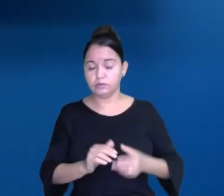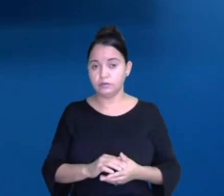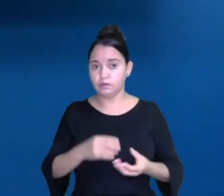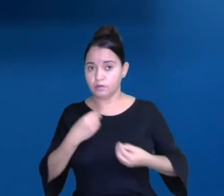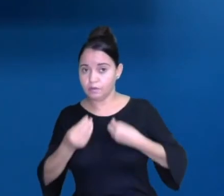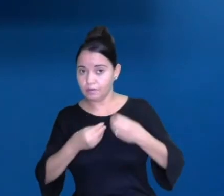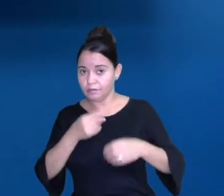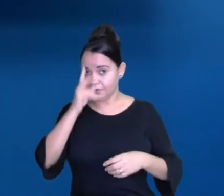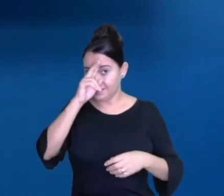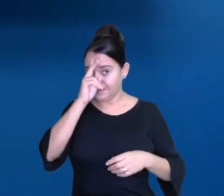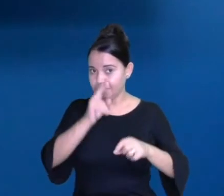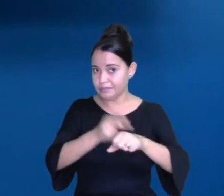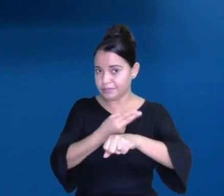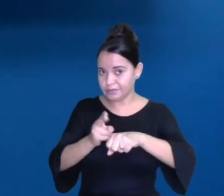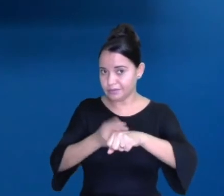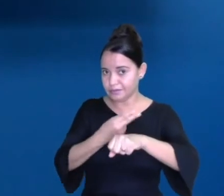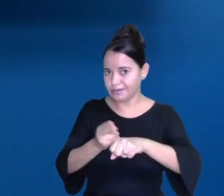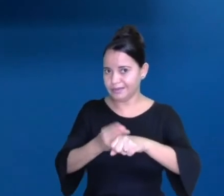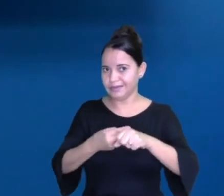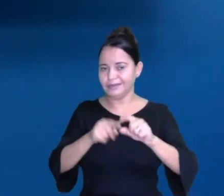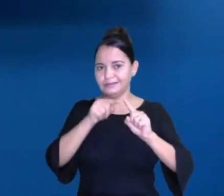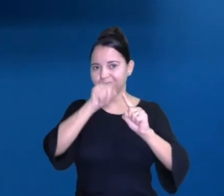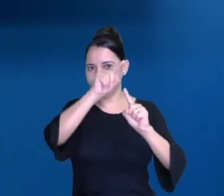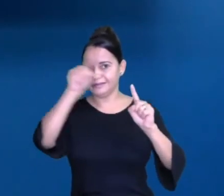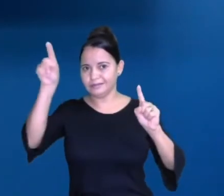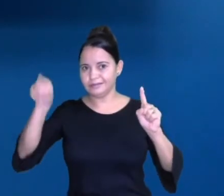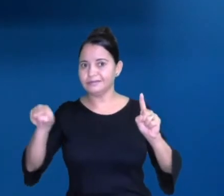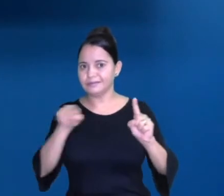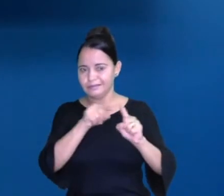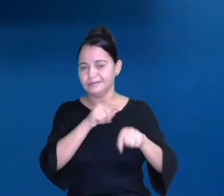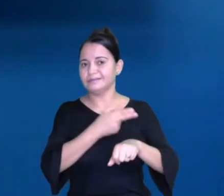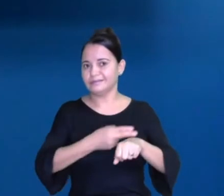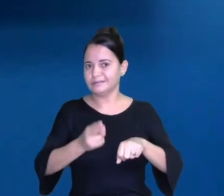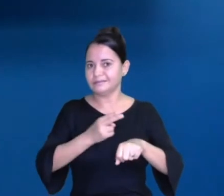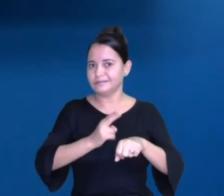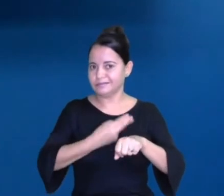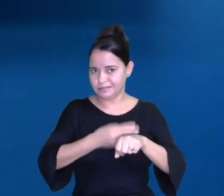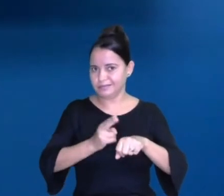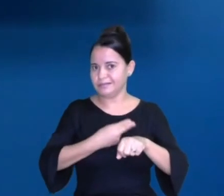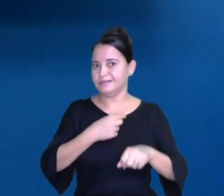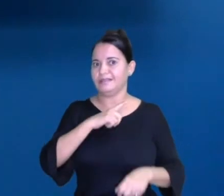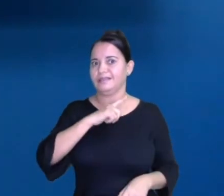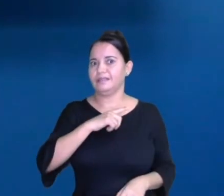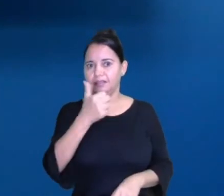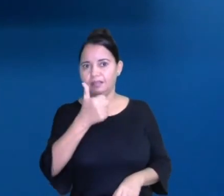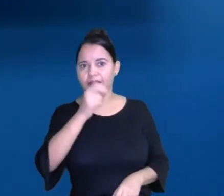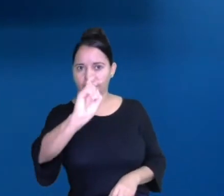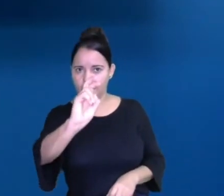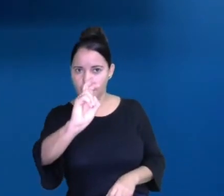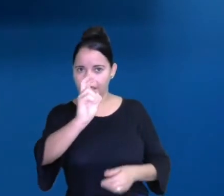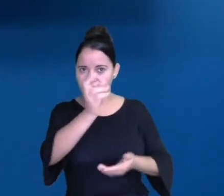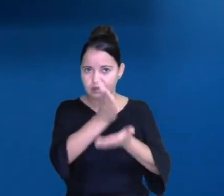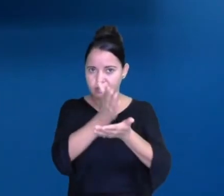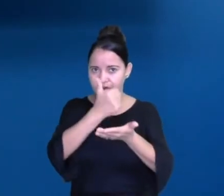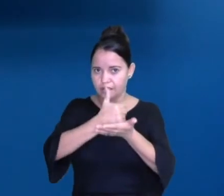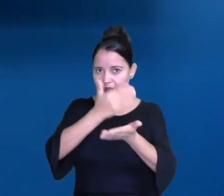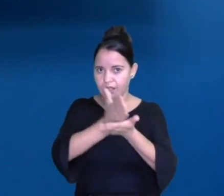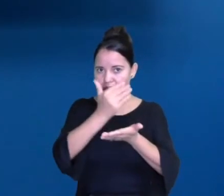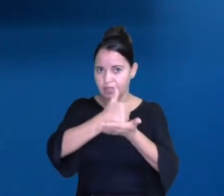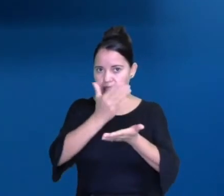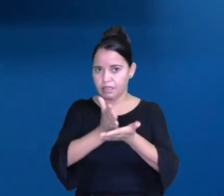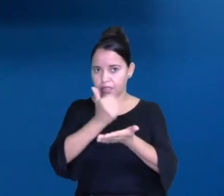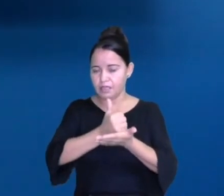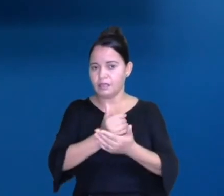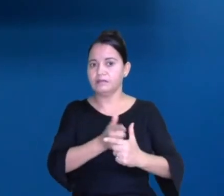do nosso chocolate, né? Da nossa barrinha de chocolate, que tinham 15 pedaços, ele foi dividido em 15 pedaços. Então,